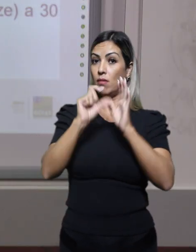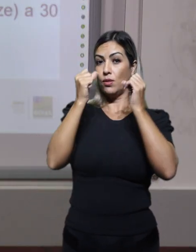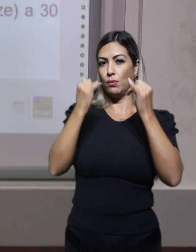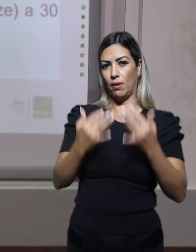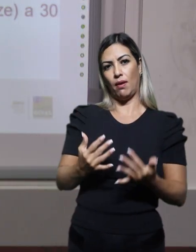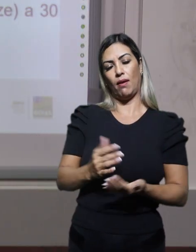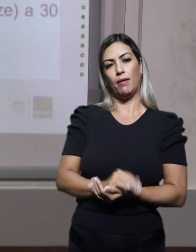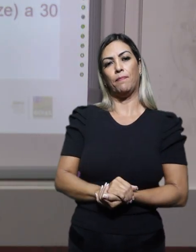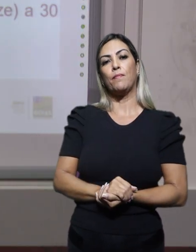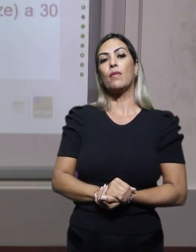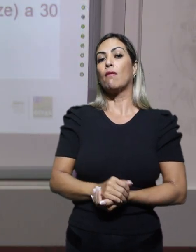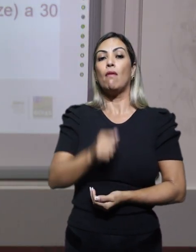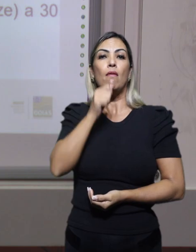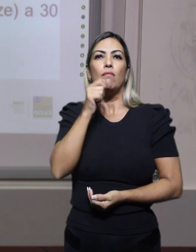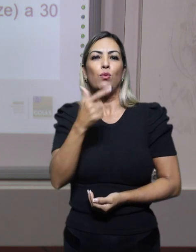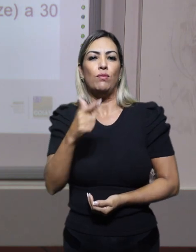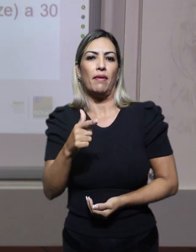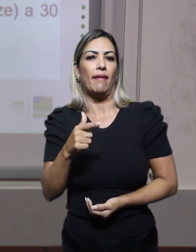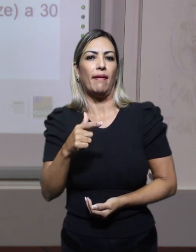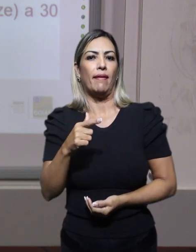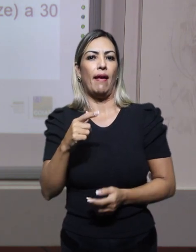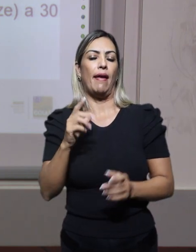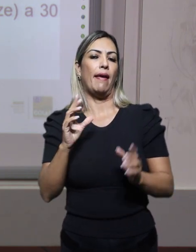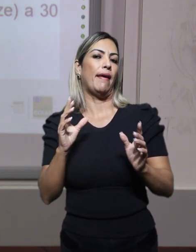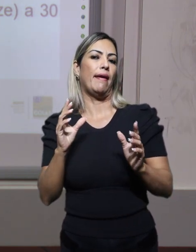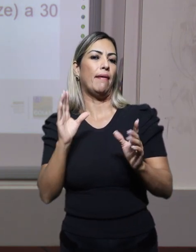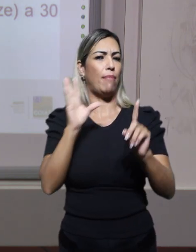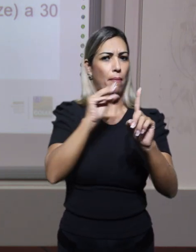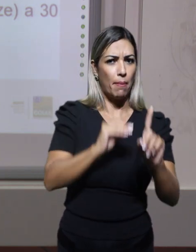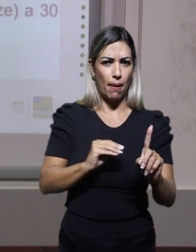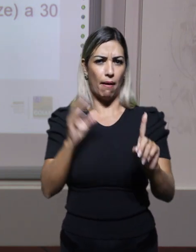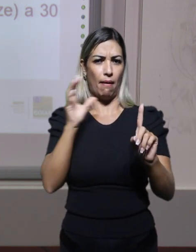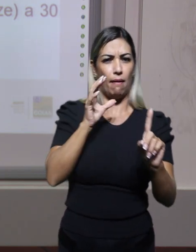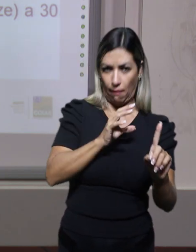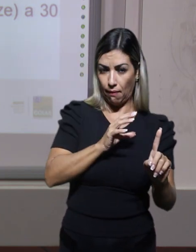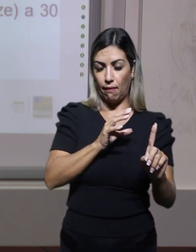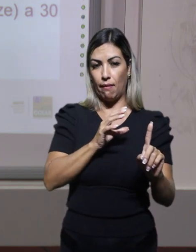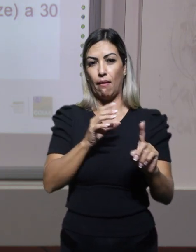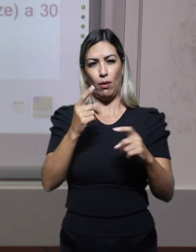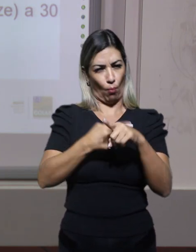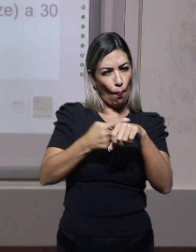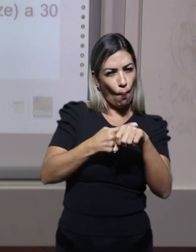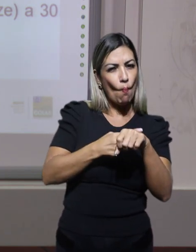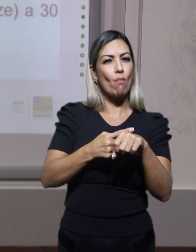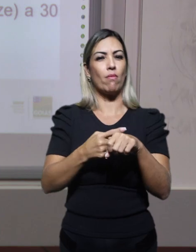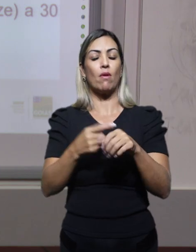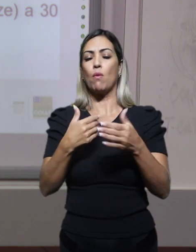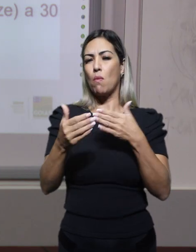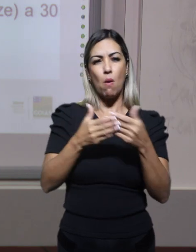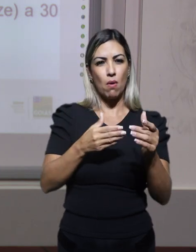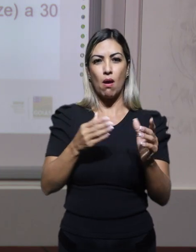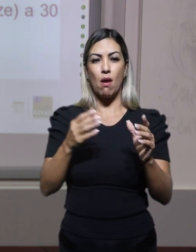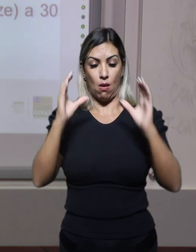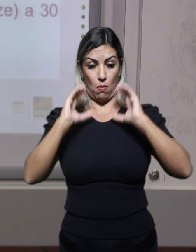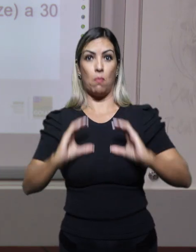existe mais o crime de atentado ao pudor, de modo que qualquer conduta sexual, ela